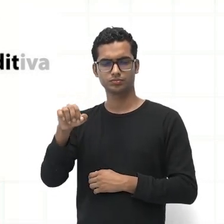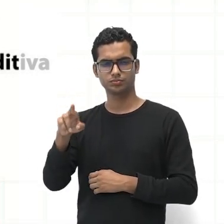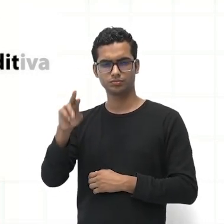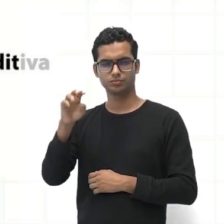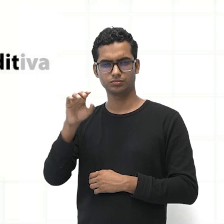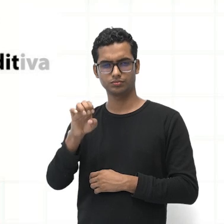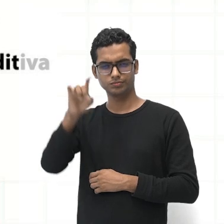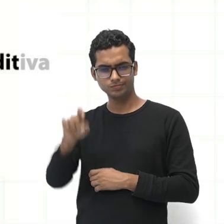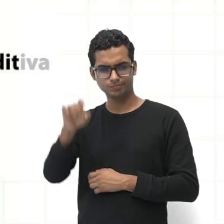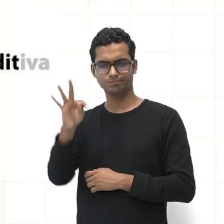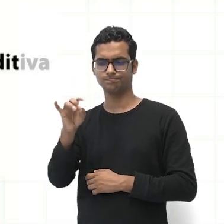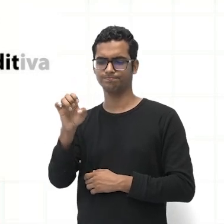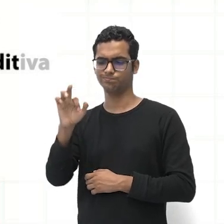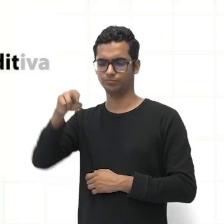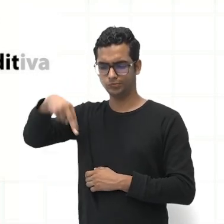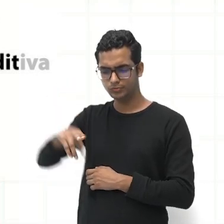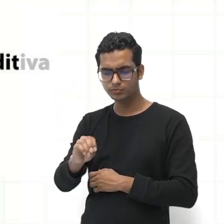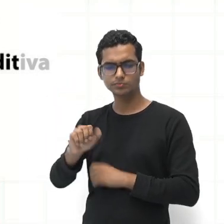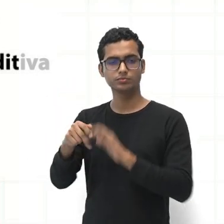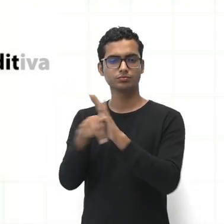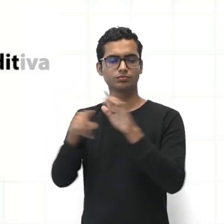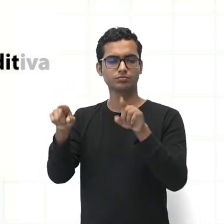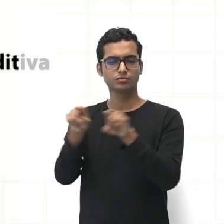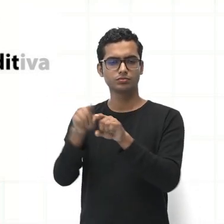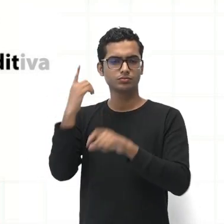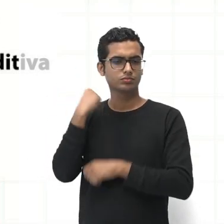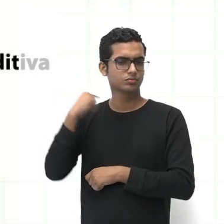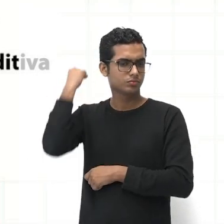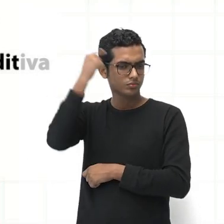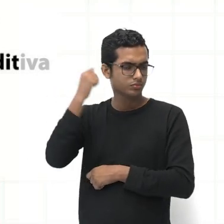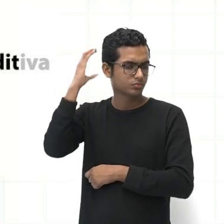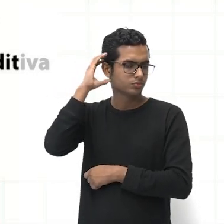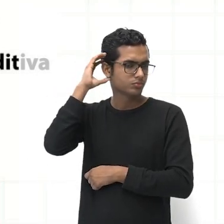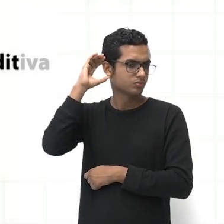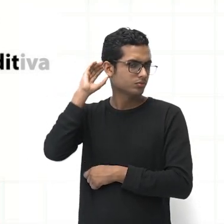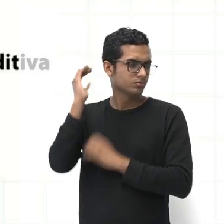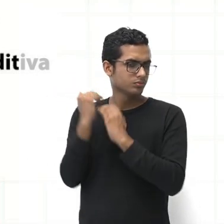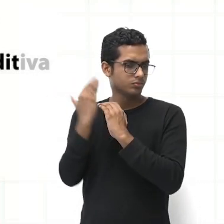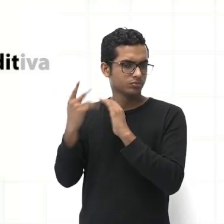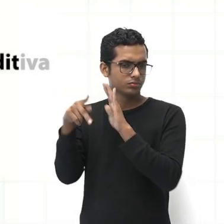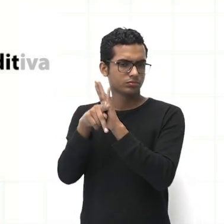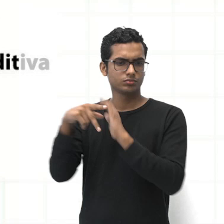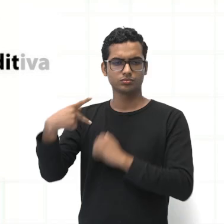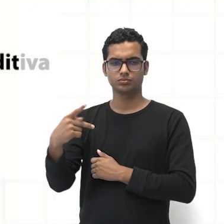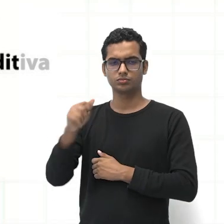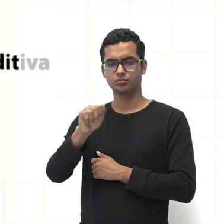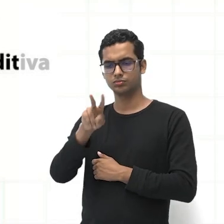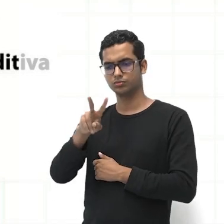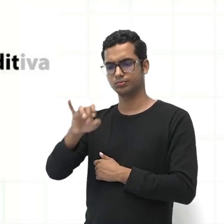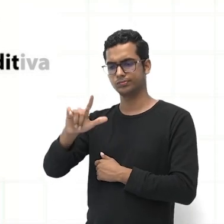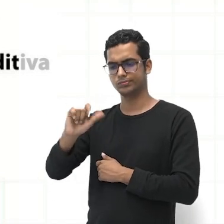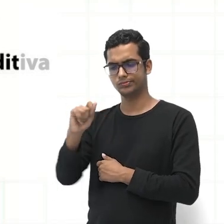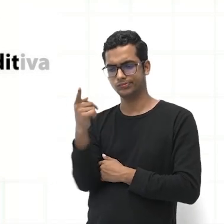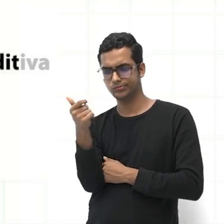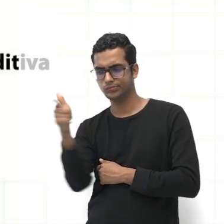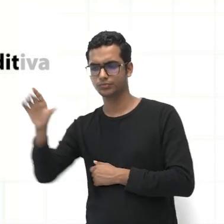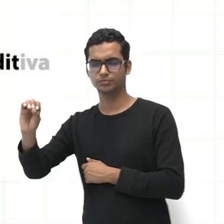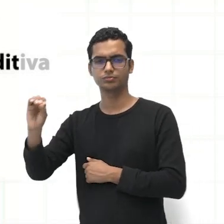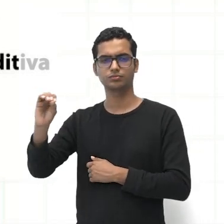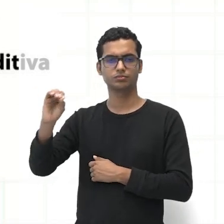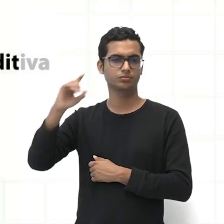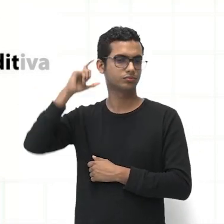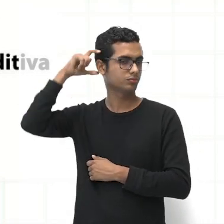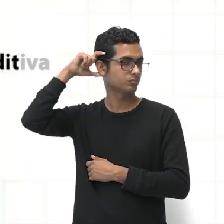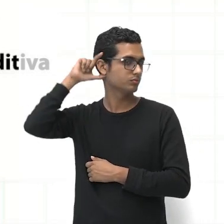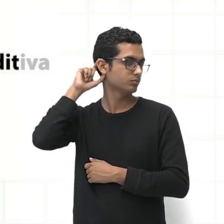quê? O pavilhão auricular, que é a nossa orelha, e